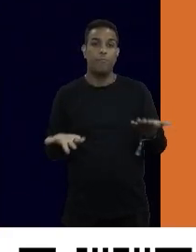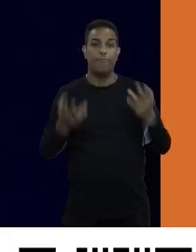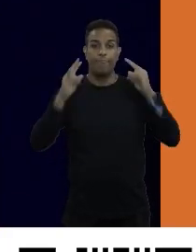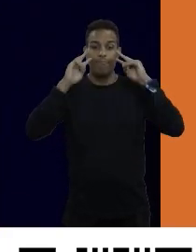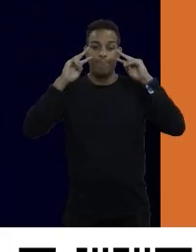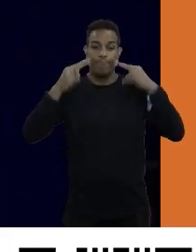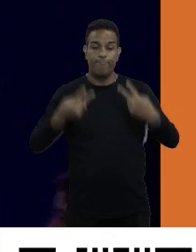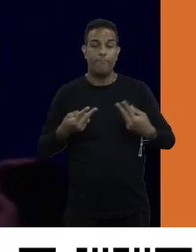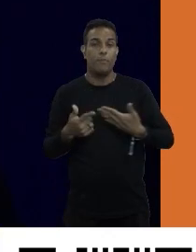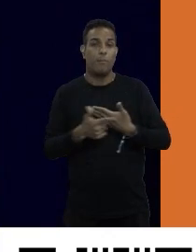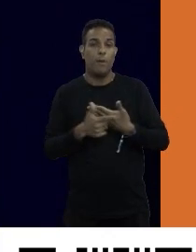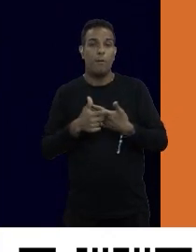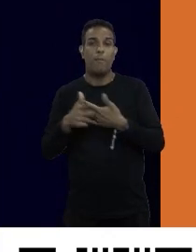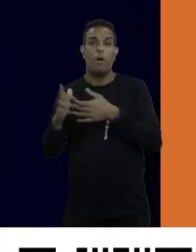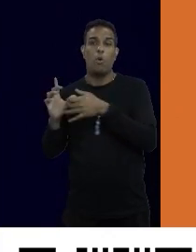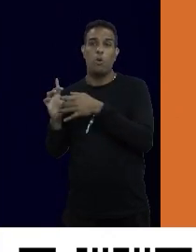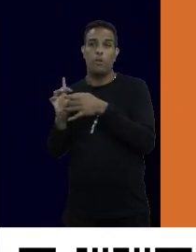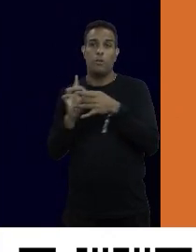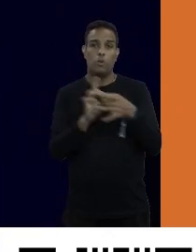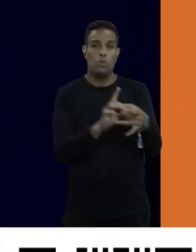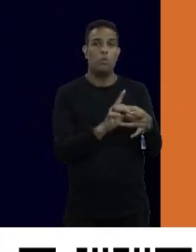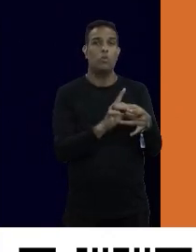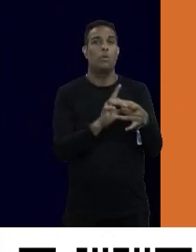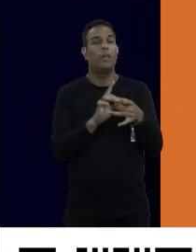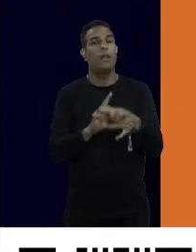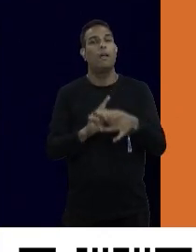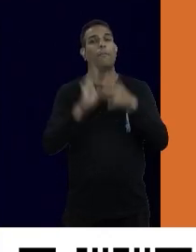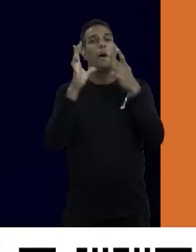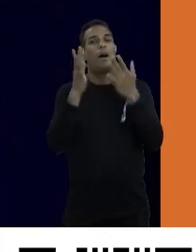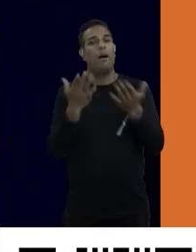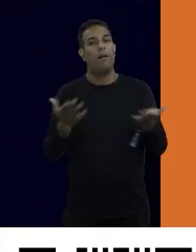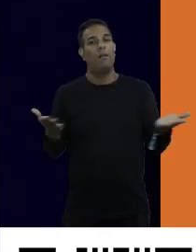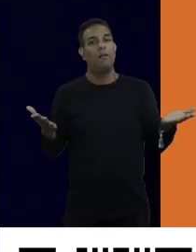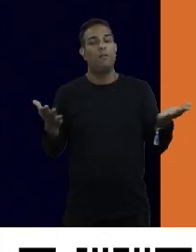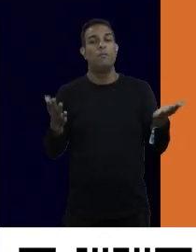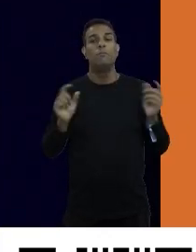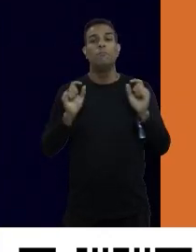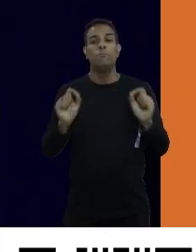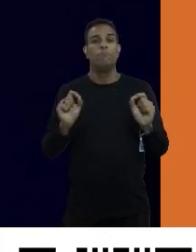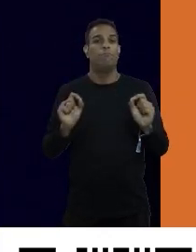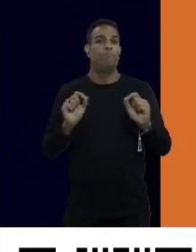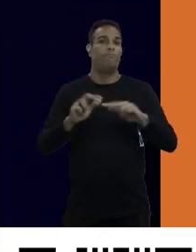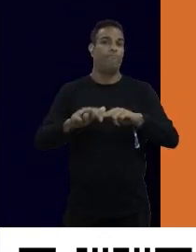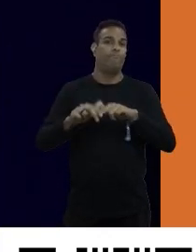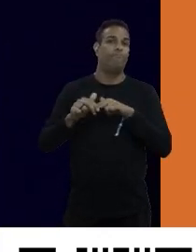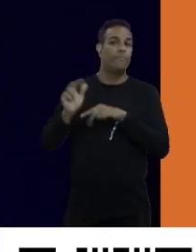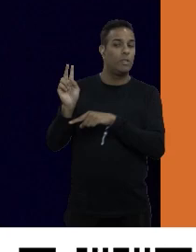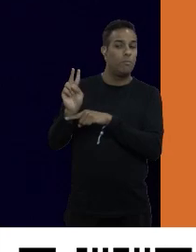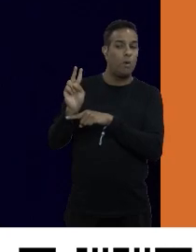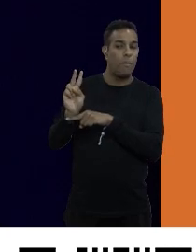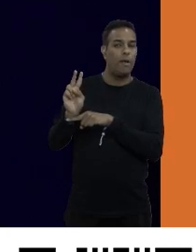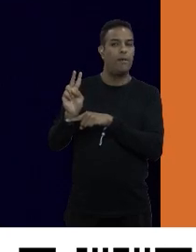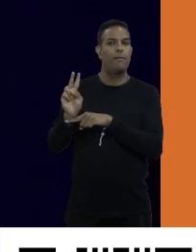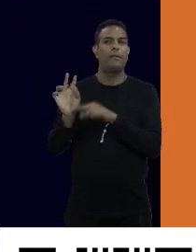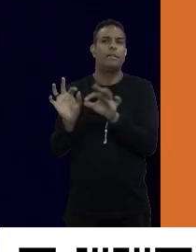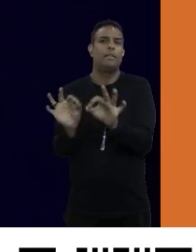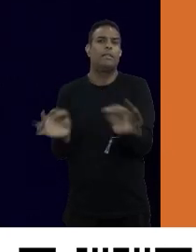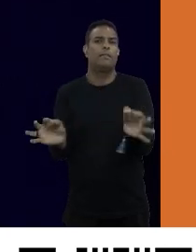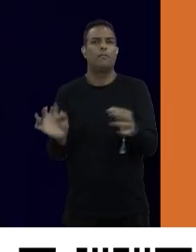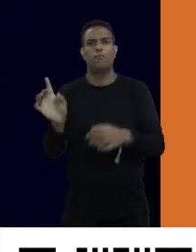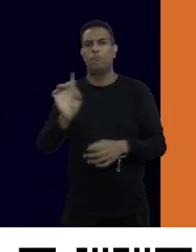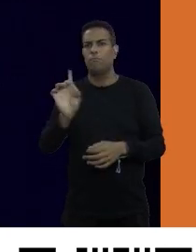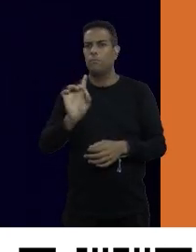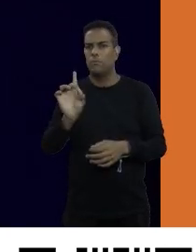nosso papel dentro de um contexto, é libertador. E outra coisa, não é porque eu sou reserva que eu deixo de ser menos